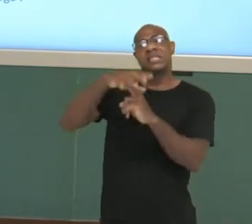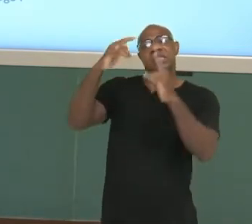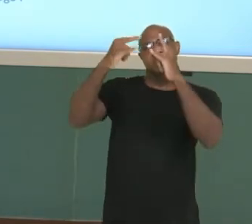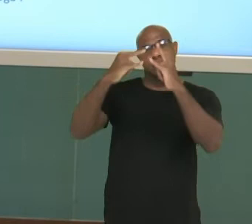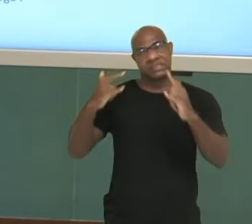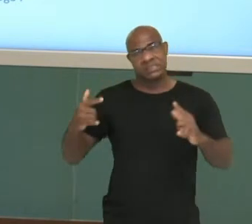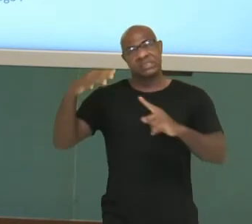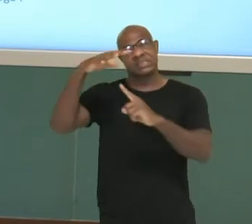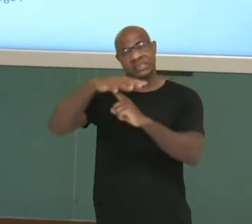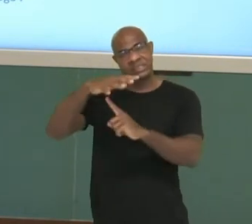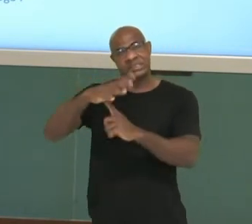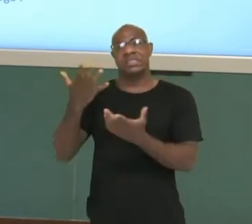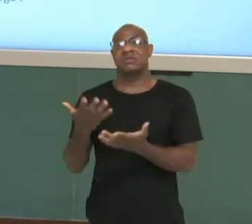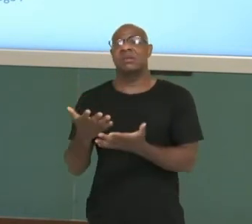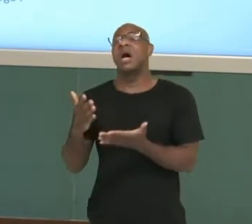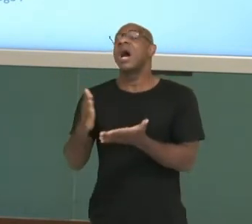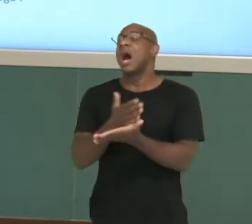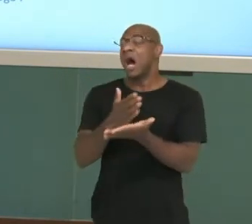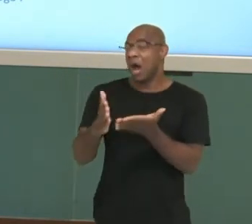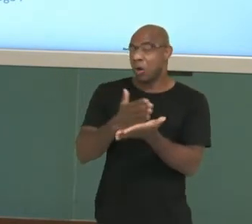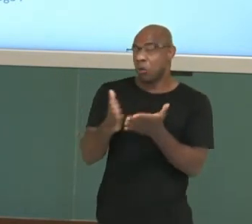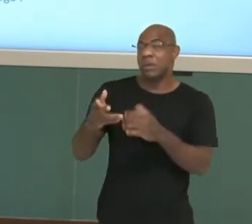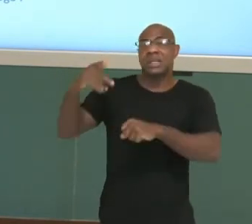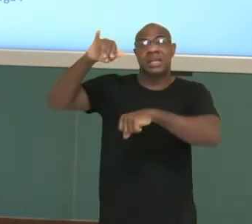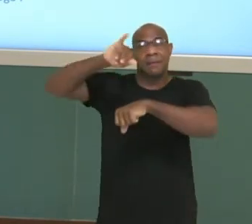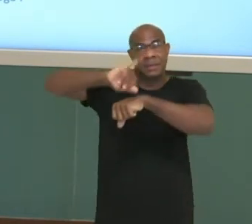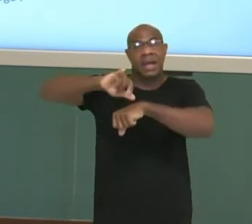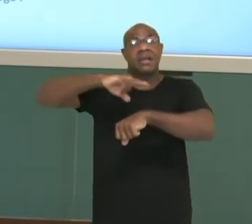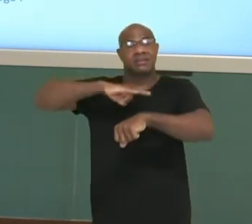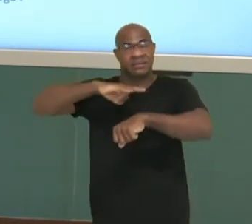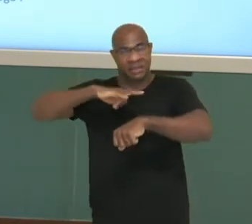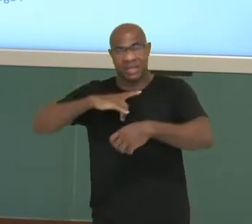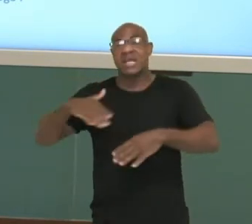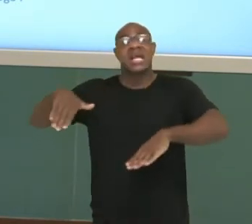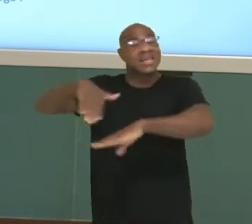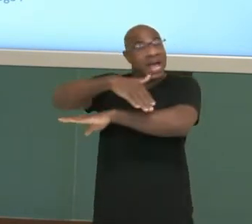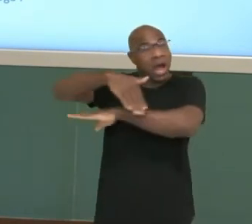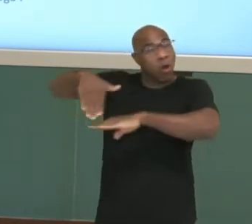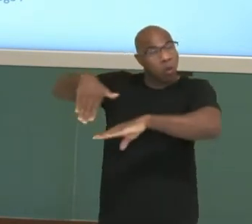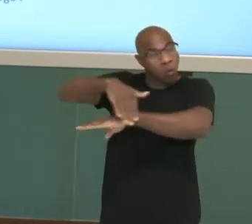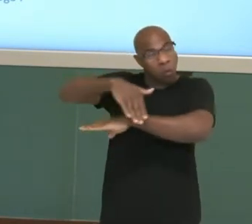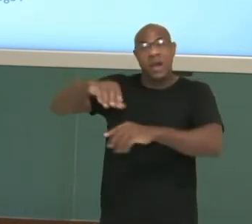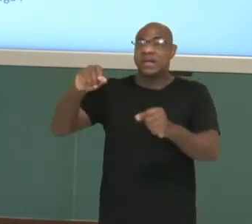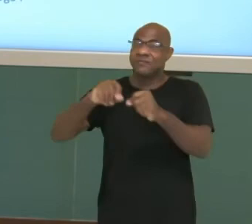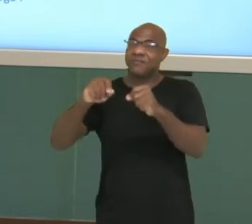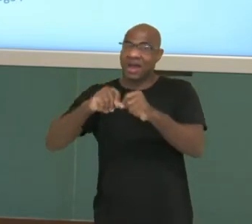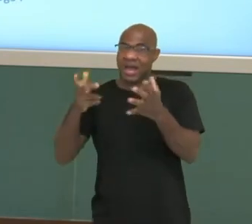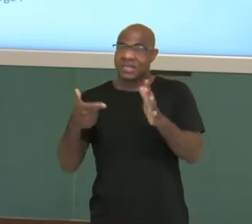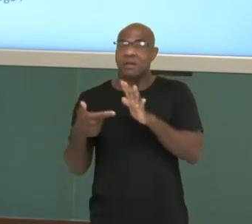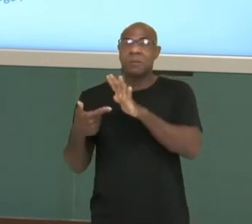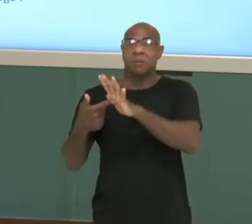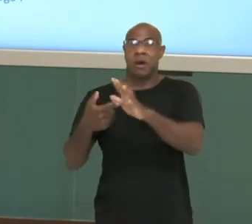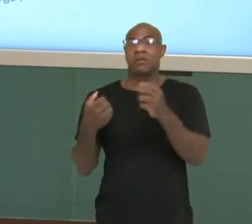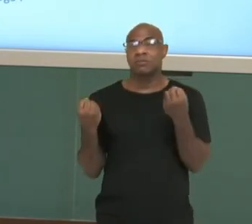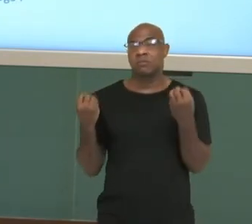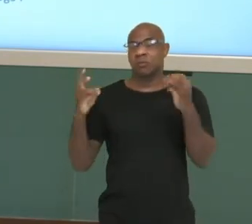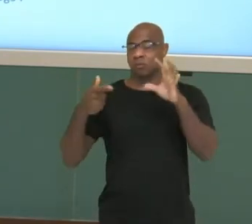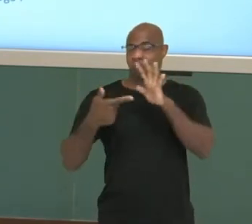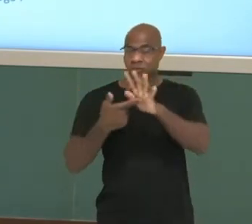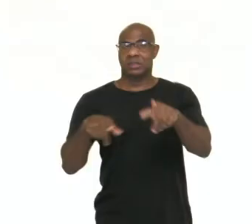algumas capitais nós temos mímicos na rua, né? Que fazem esses shows artísticos